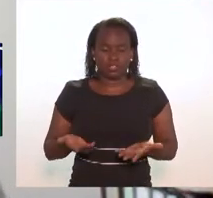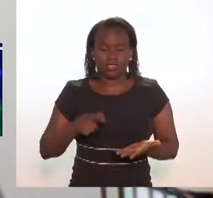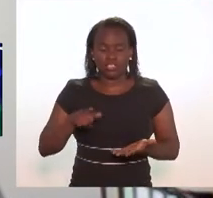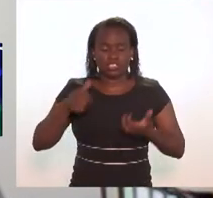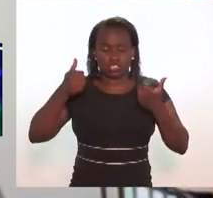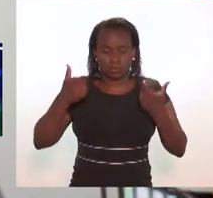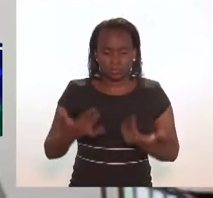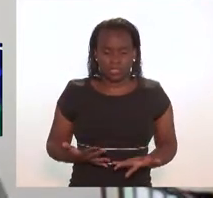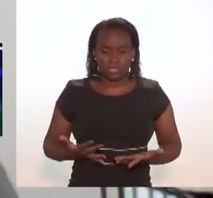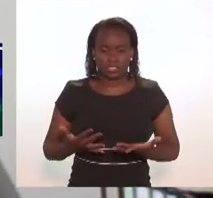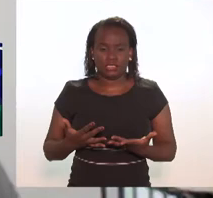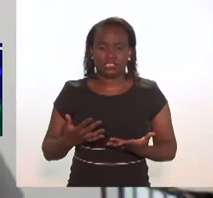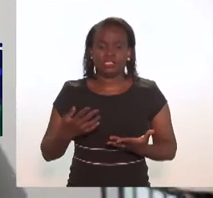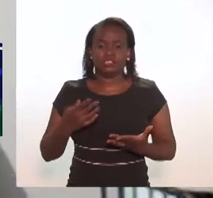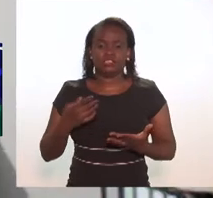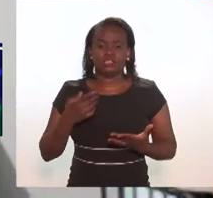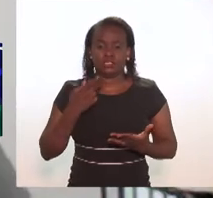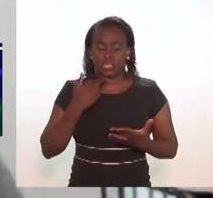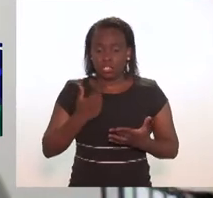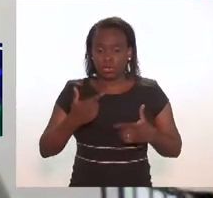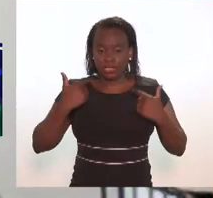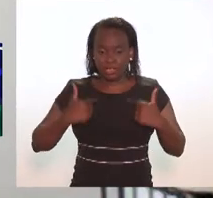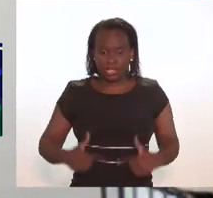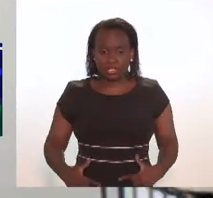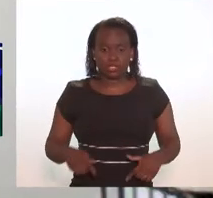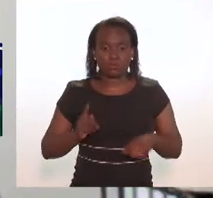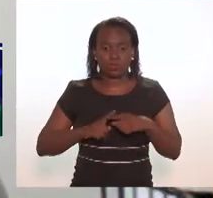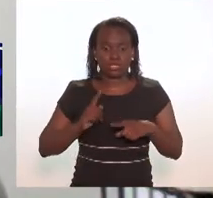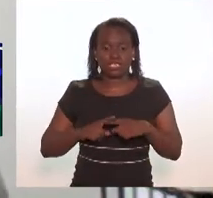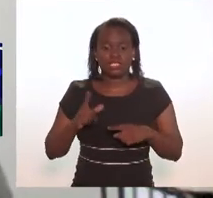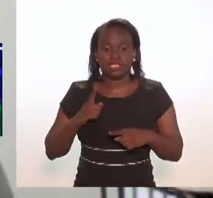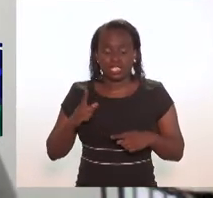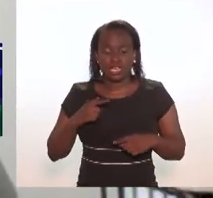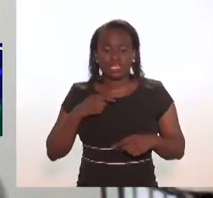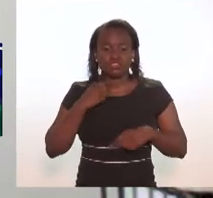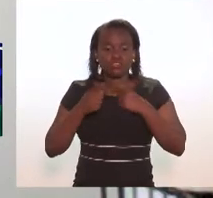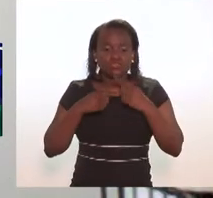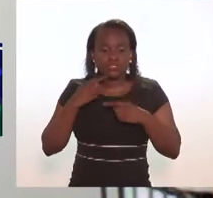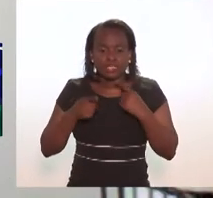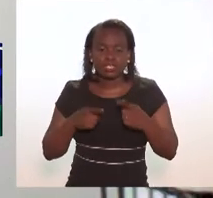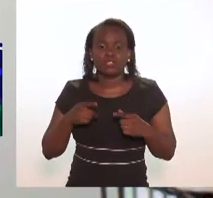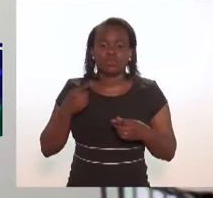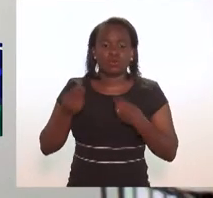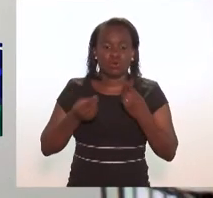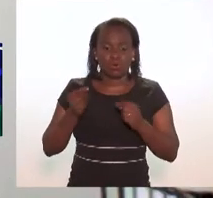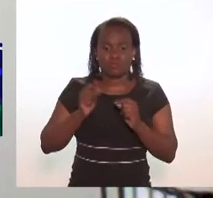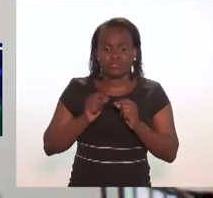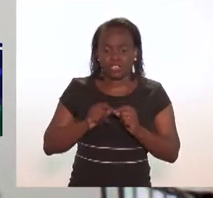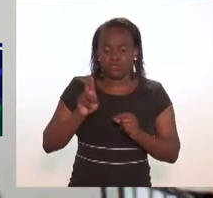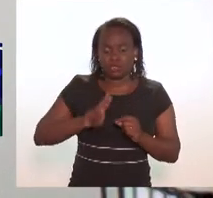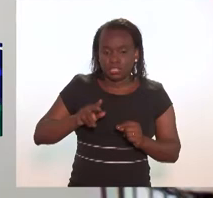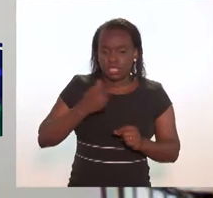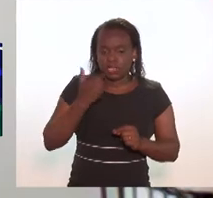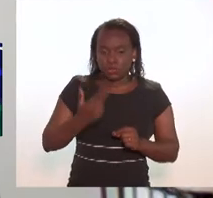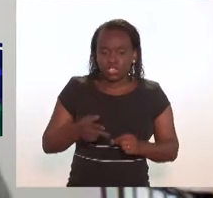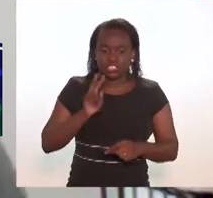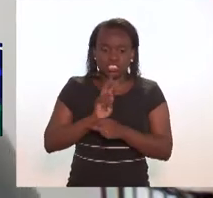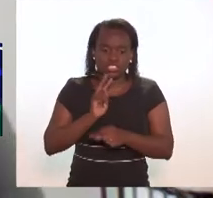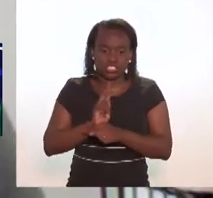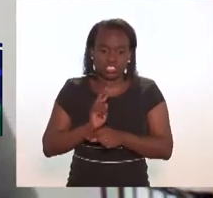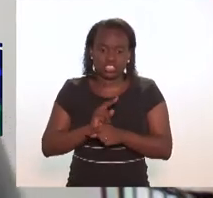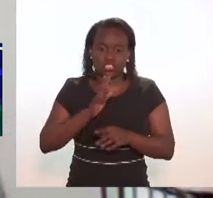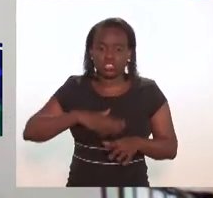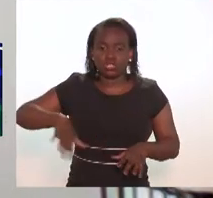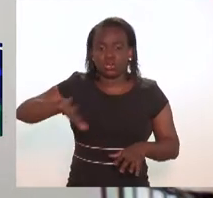trata o debate da linguagem neutra, é porque há um questionamento à forma como a nossa linguagem representa a